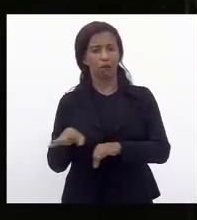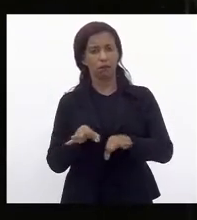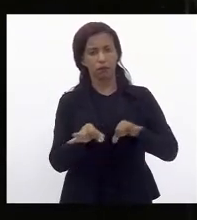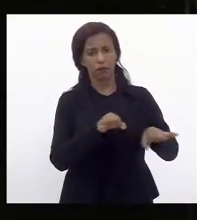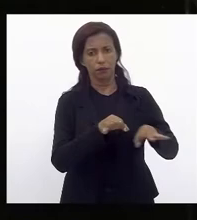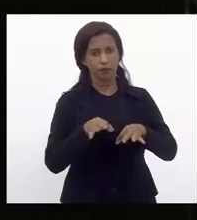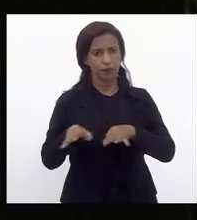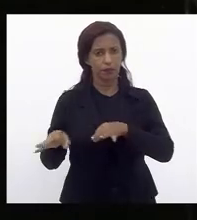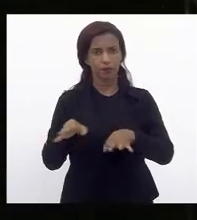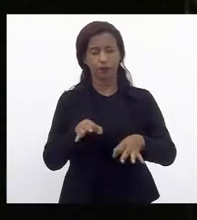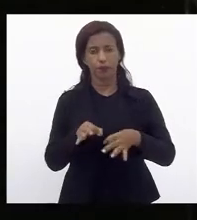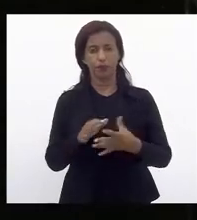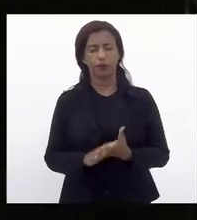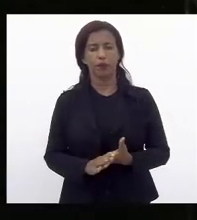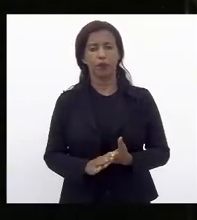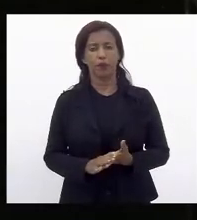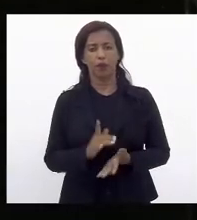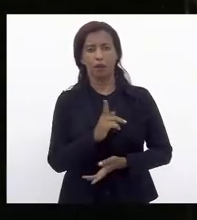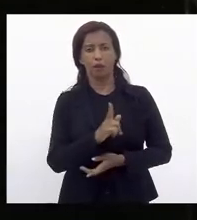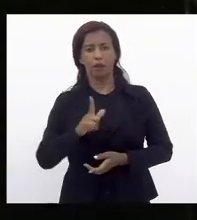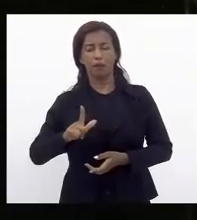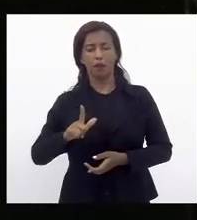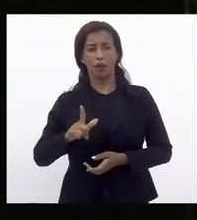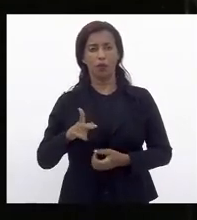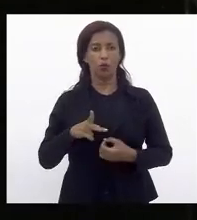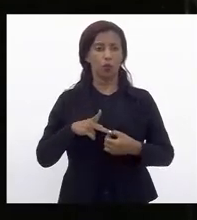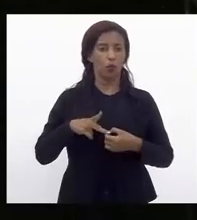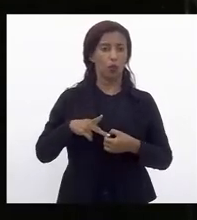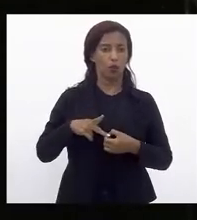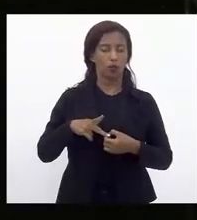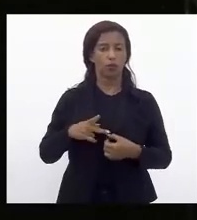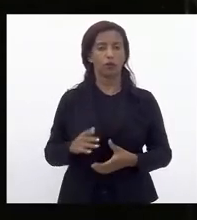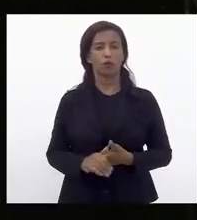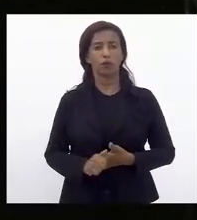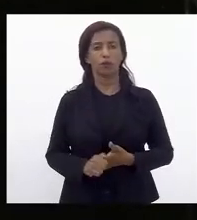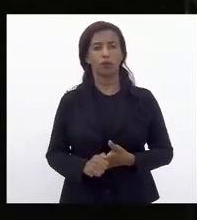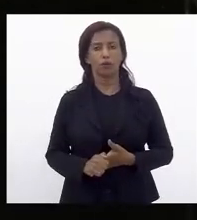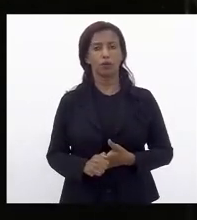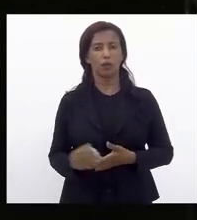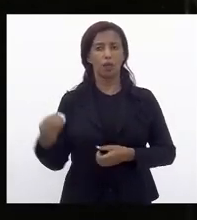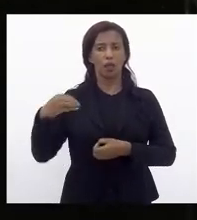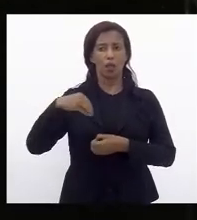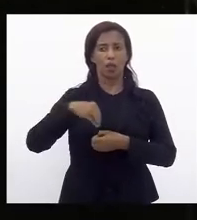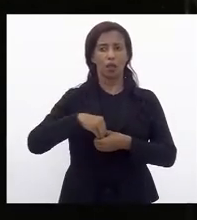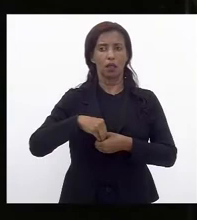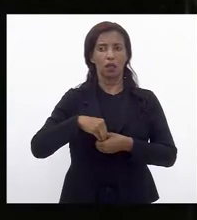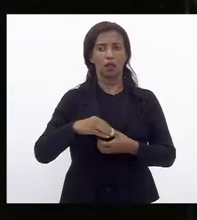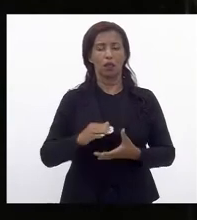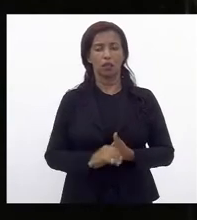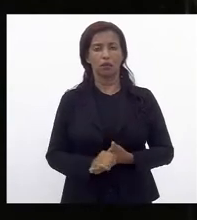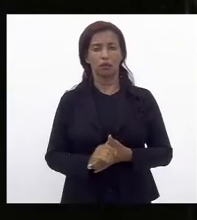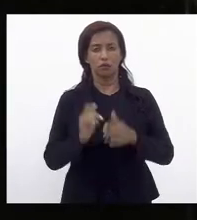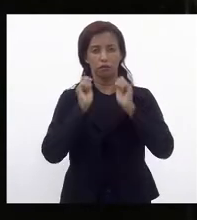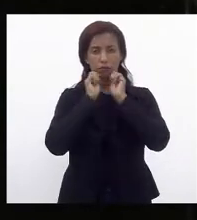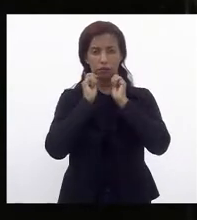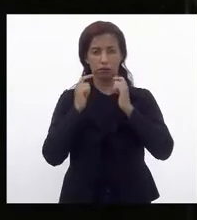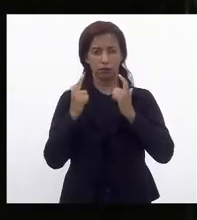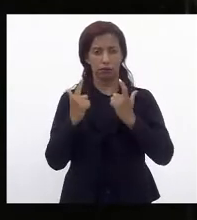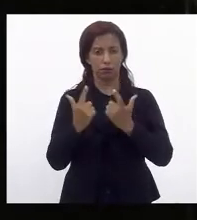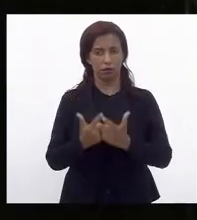elaborando o projeto de procuradoria dentro da